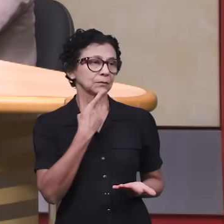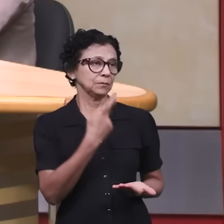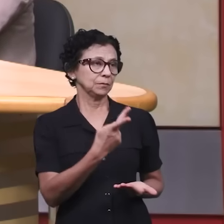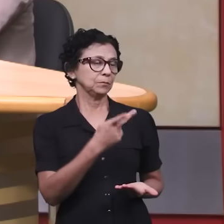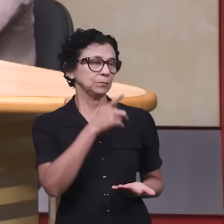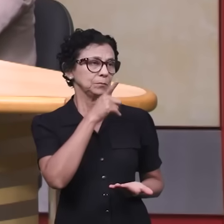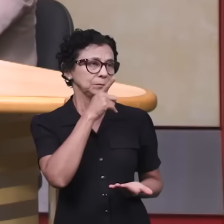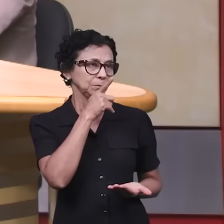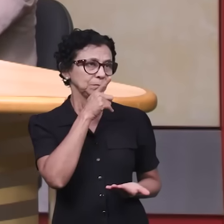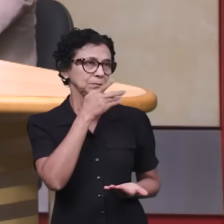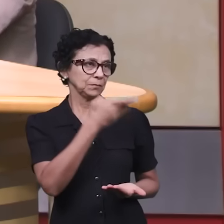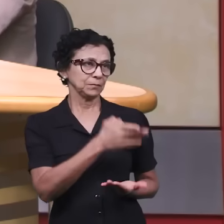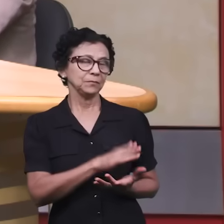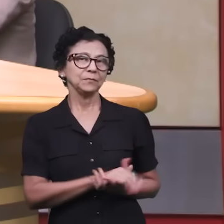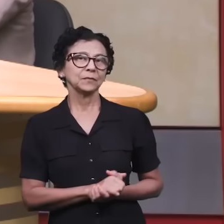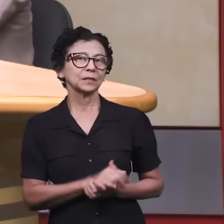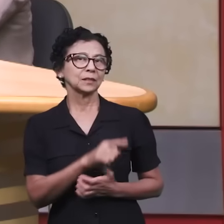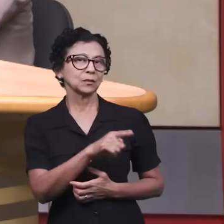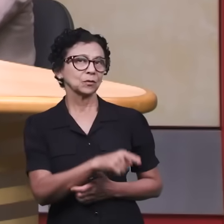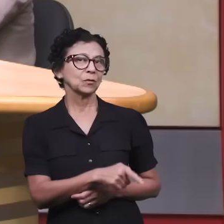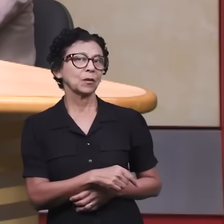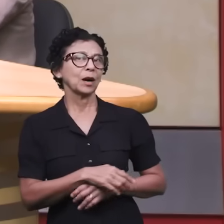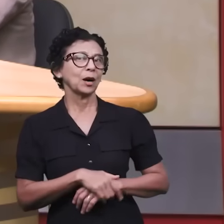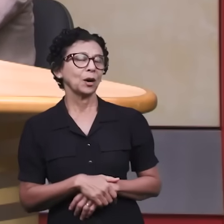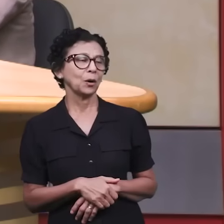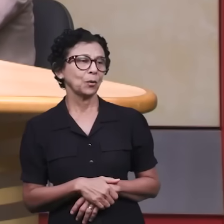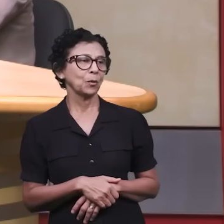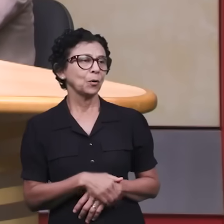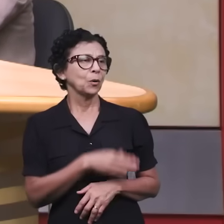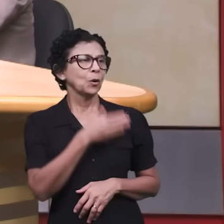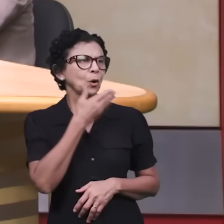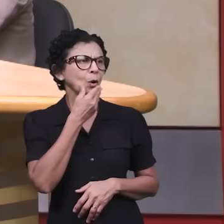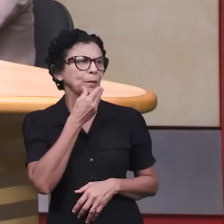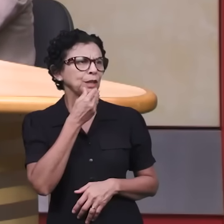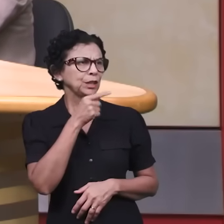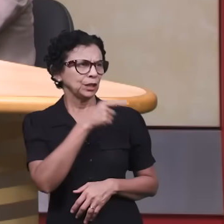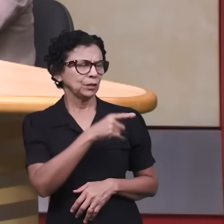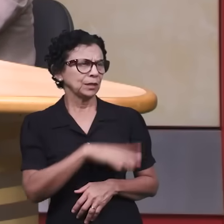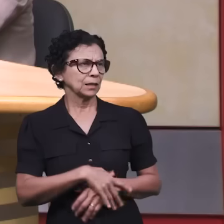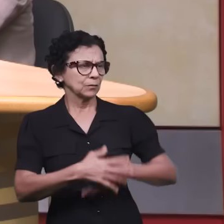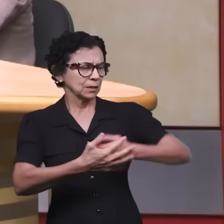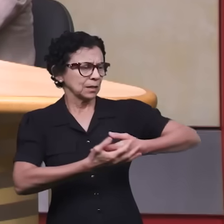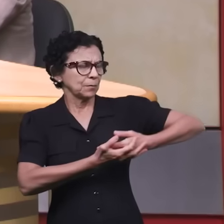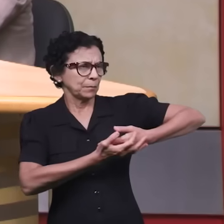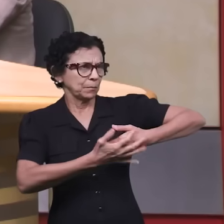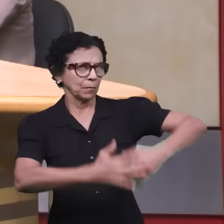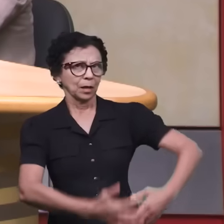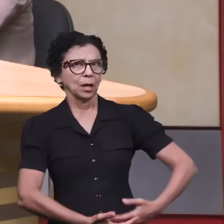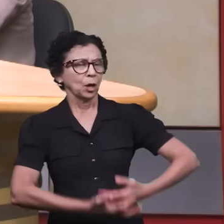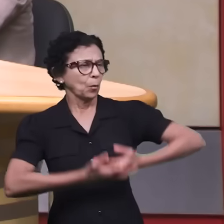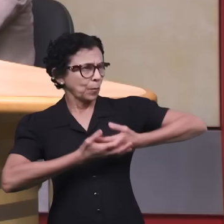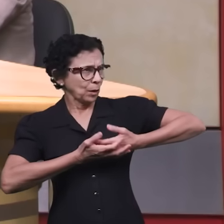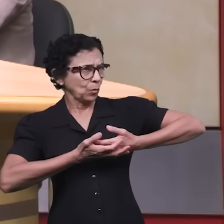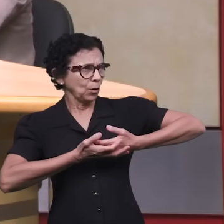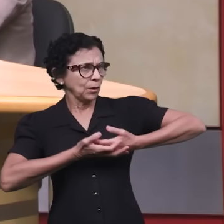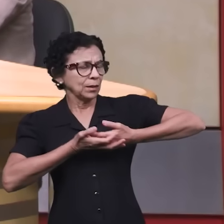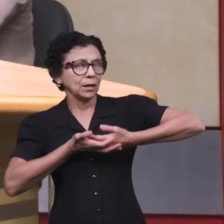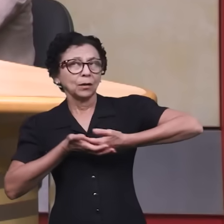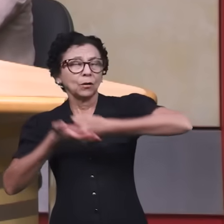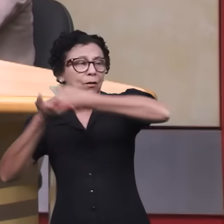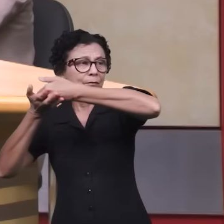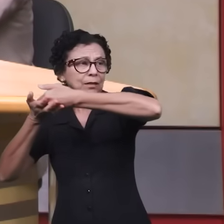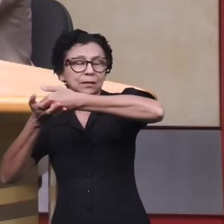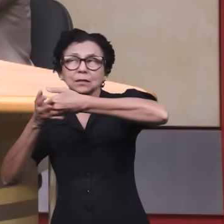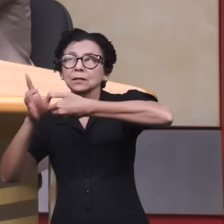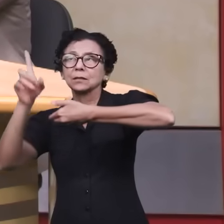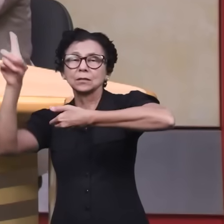você consagrou quando ele era neném. É a igreja de Felrosa 4. Isso é muito bom,